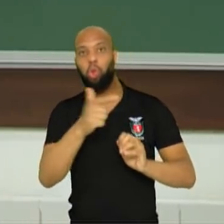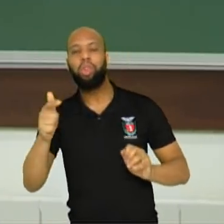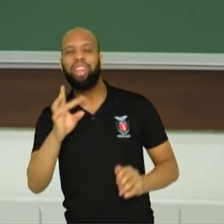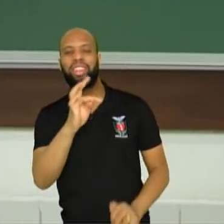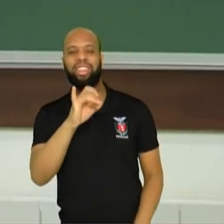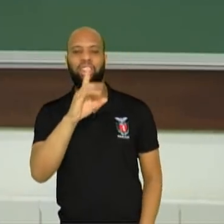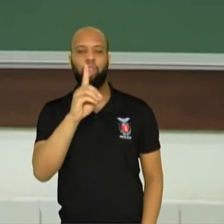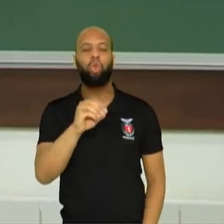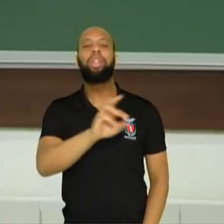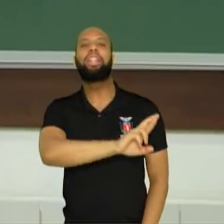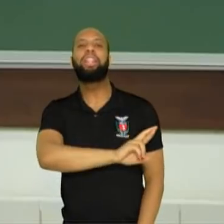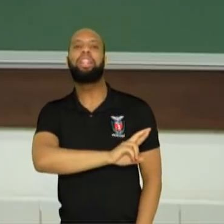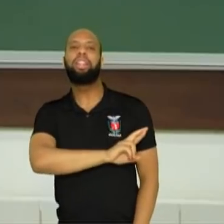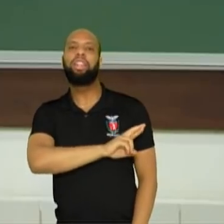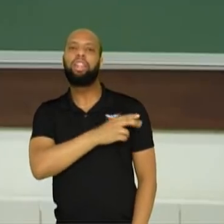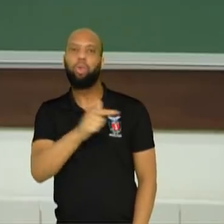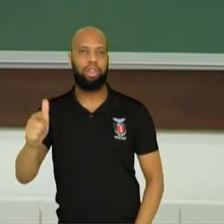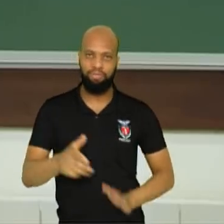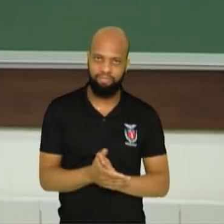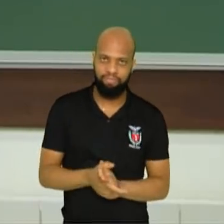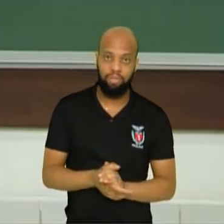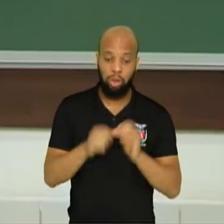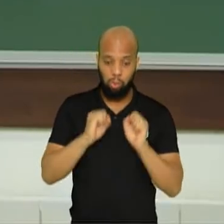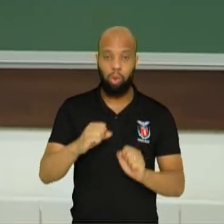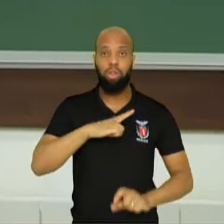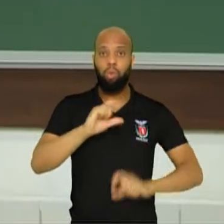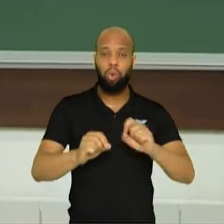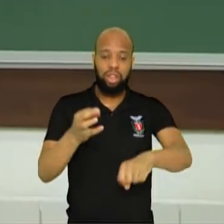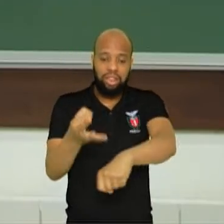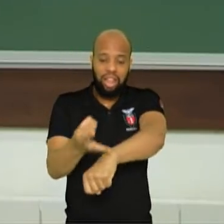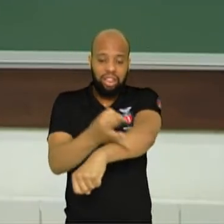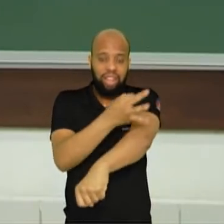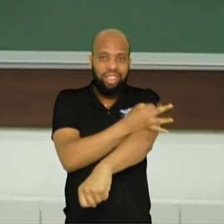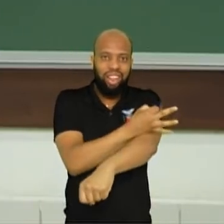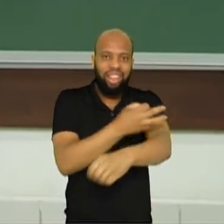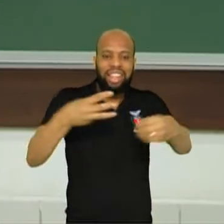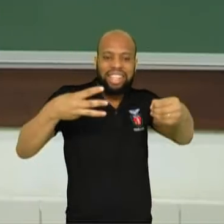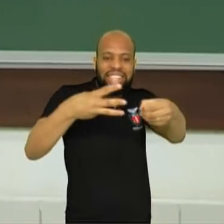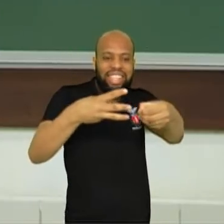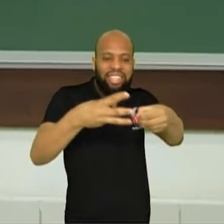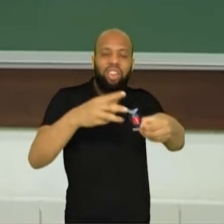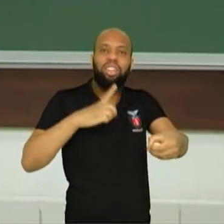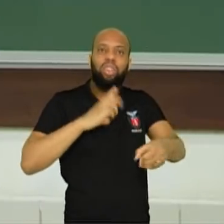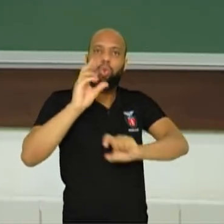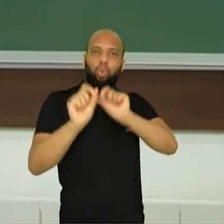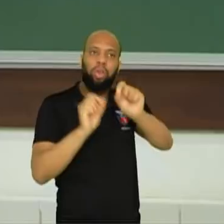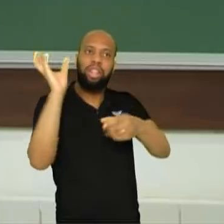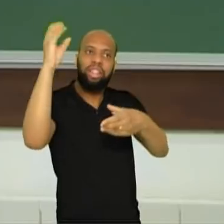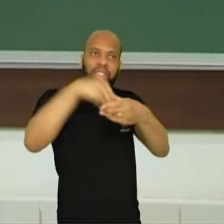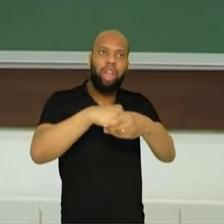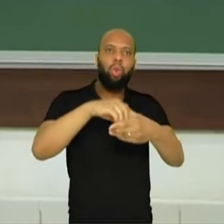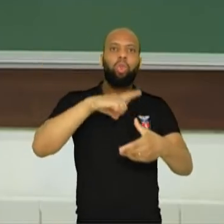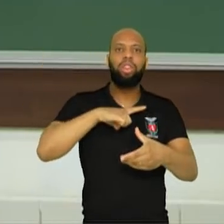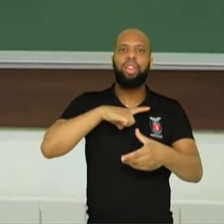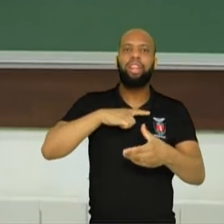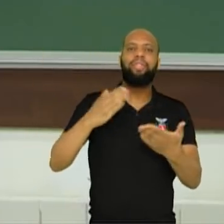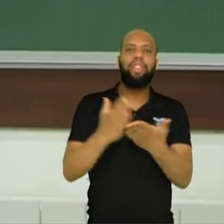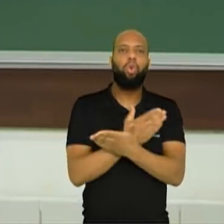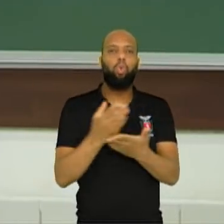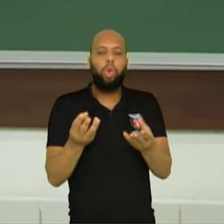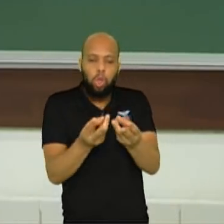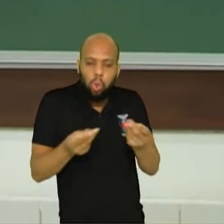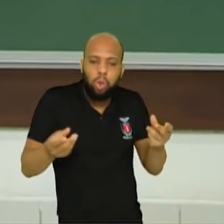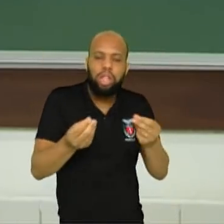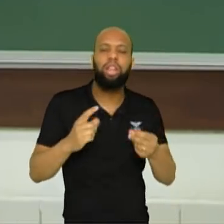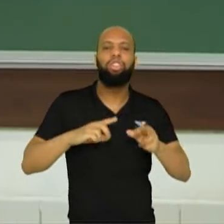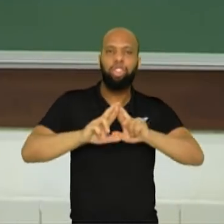nada disso. E aí ela pode ter células com concentrações de substâncias diferentes. Nesse